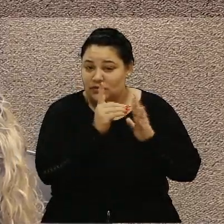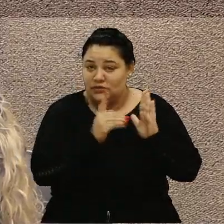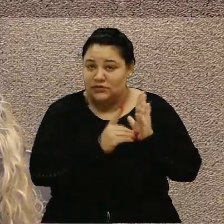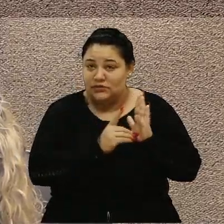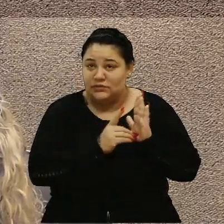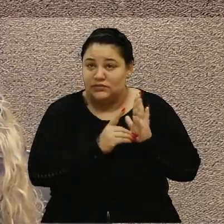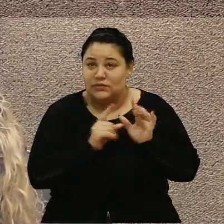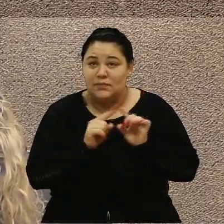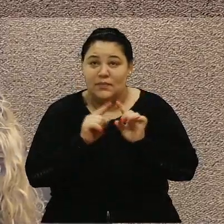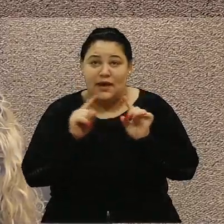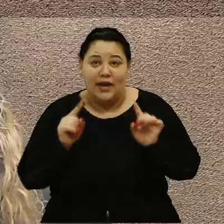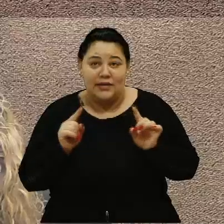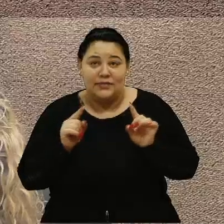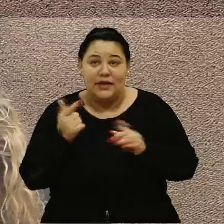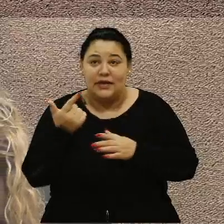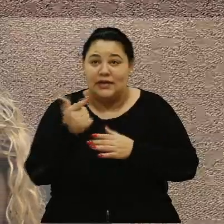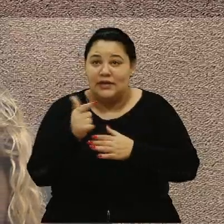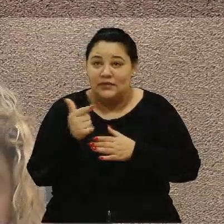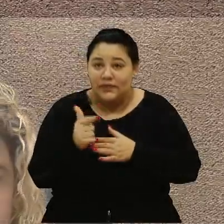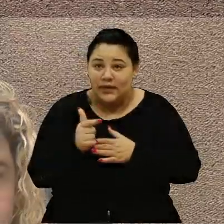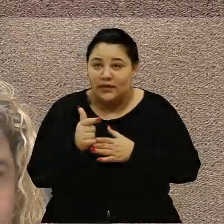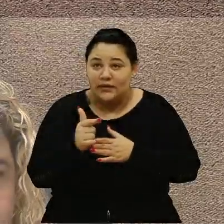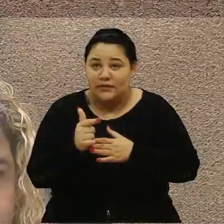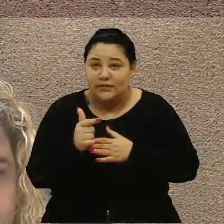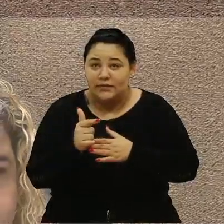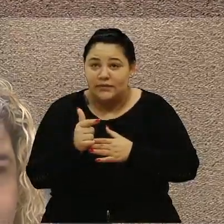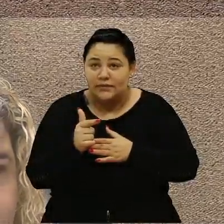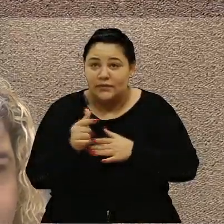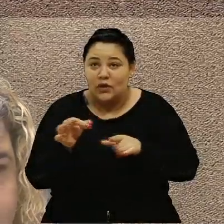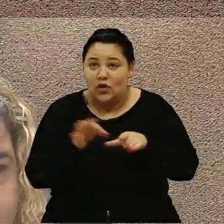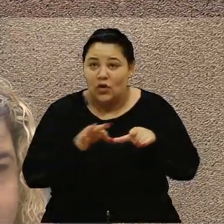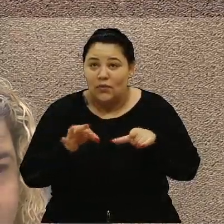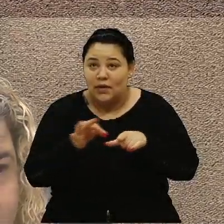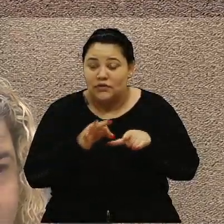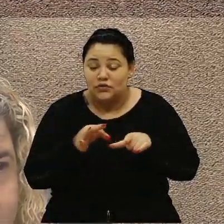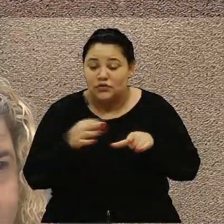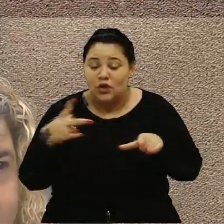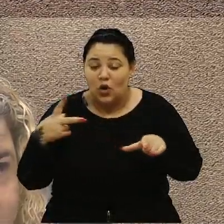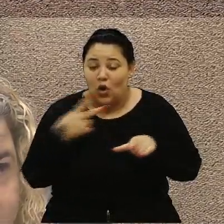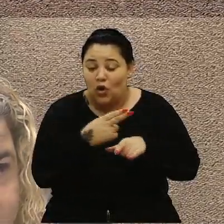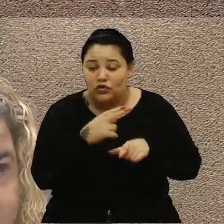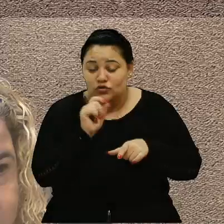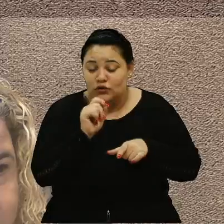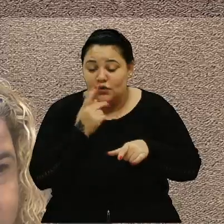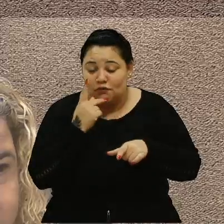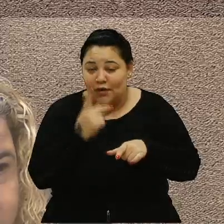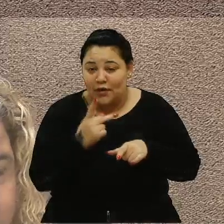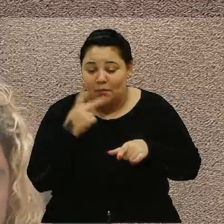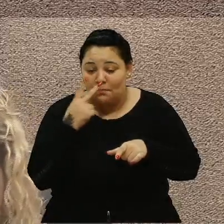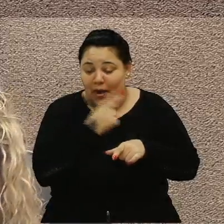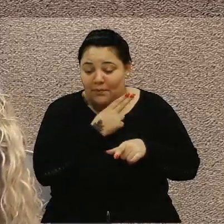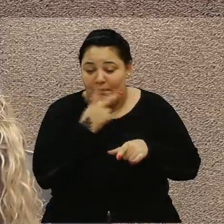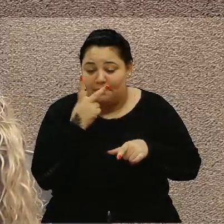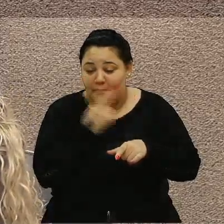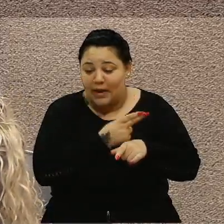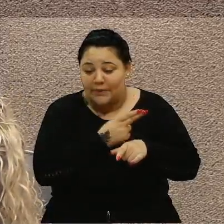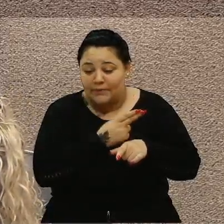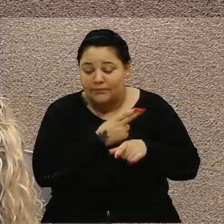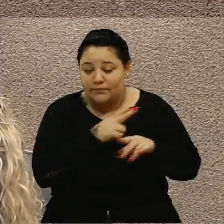para que não haja comércio de cortes, do que a gente fala, né? Por esse motivo,